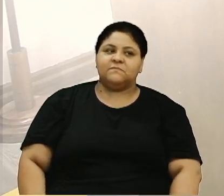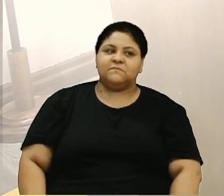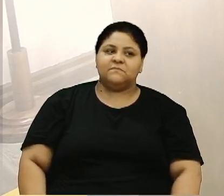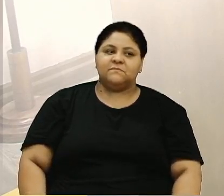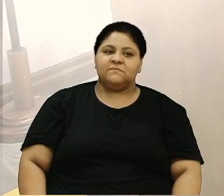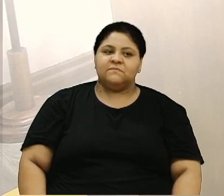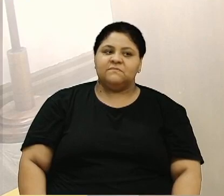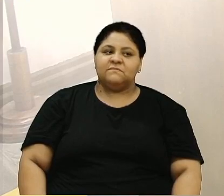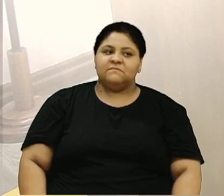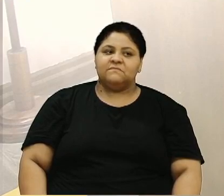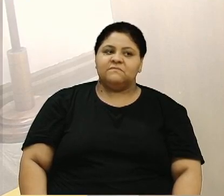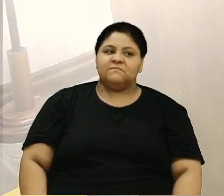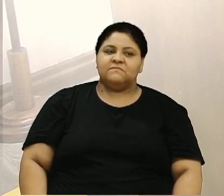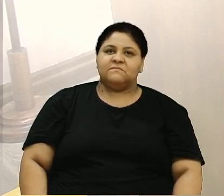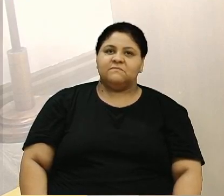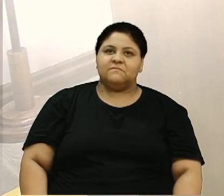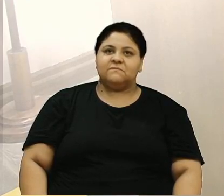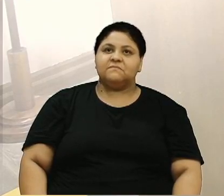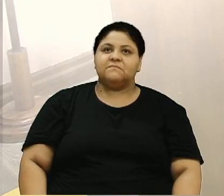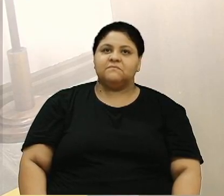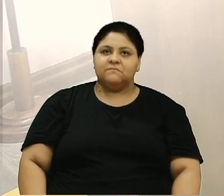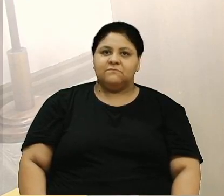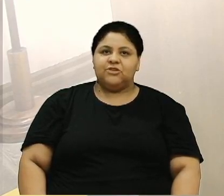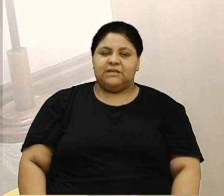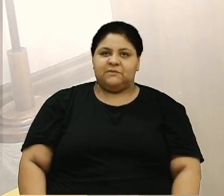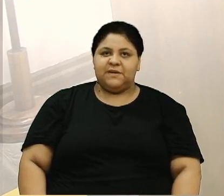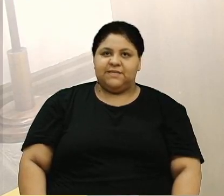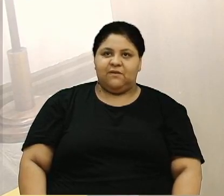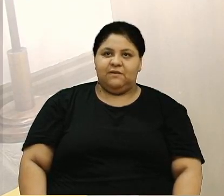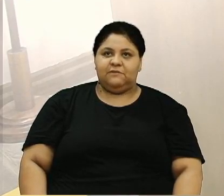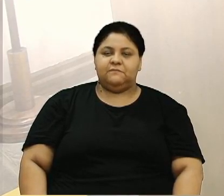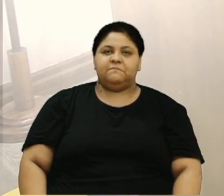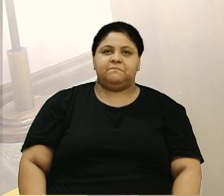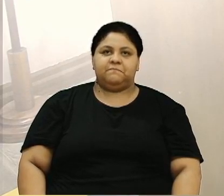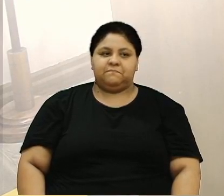De lixo. Vai. Pode soltar, Matheus.